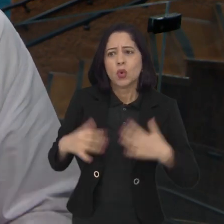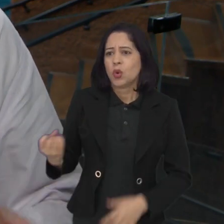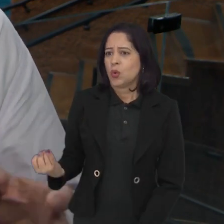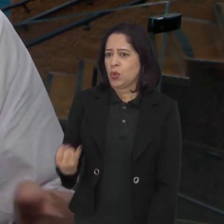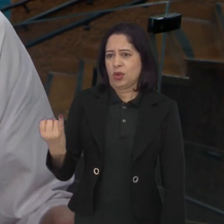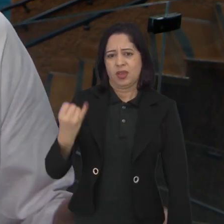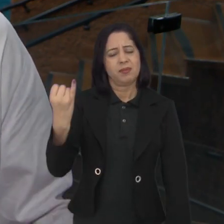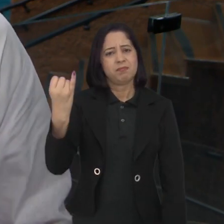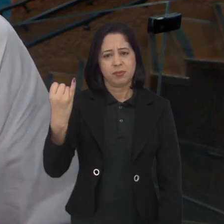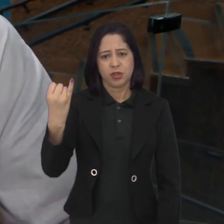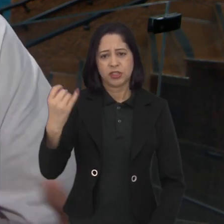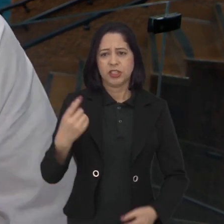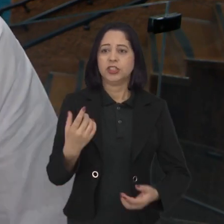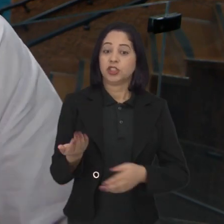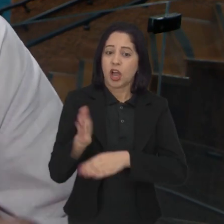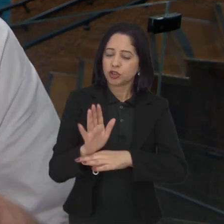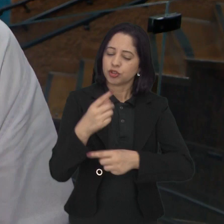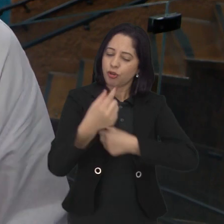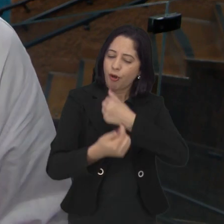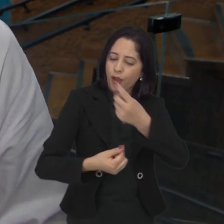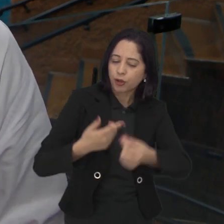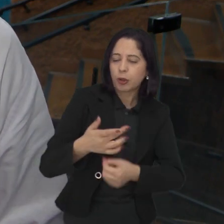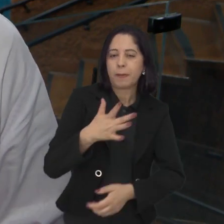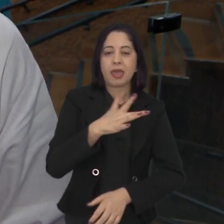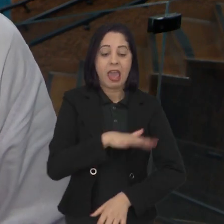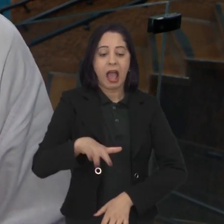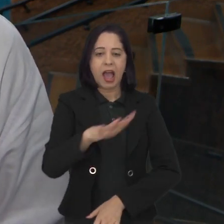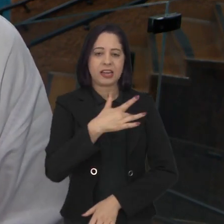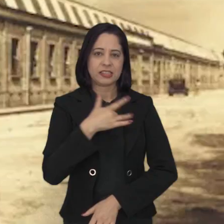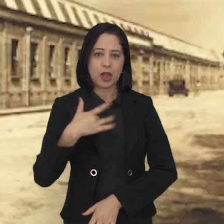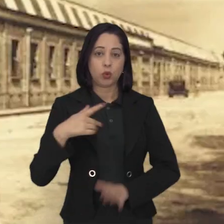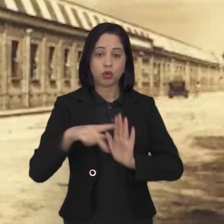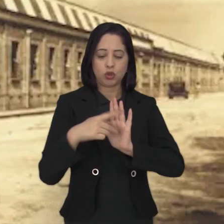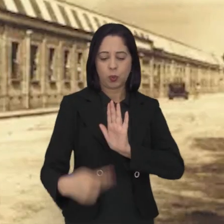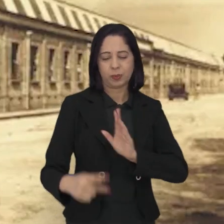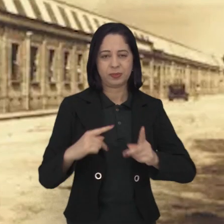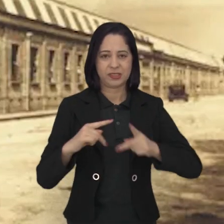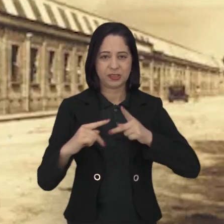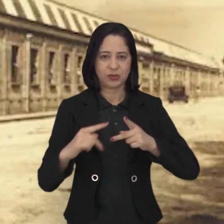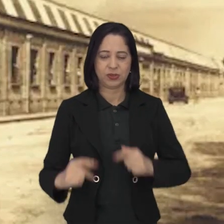pilares da economia, da saúde, da educação de São José dos Campos.